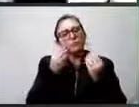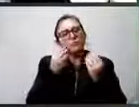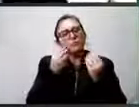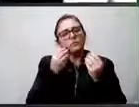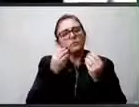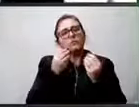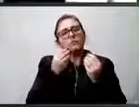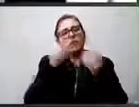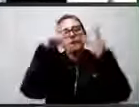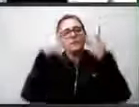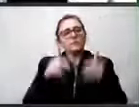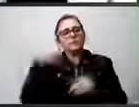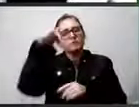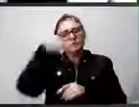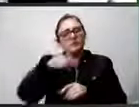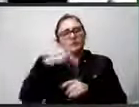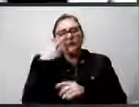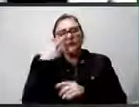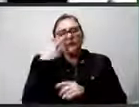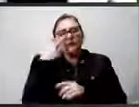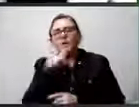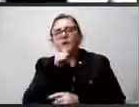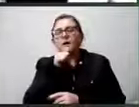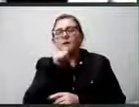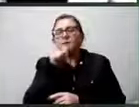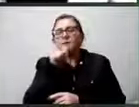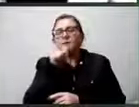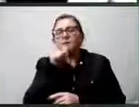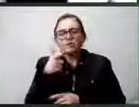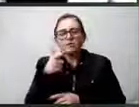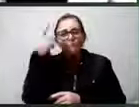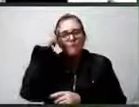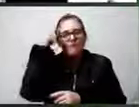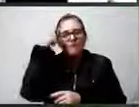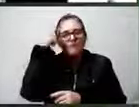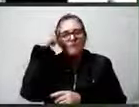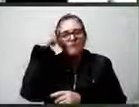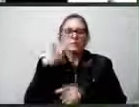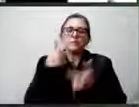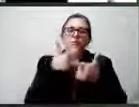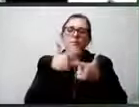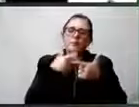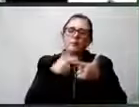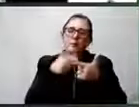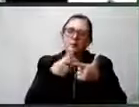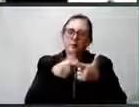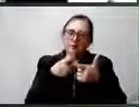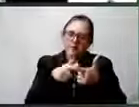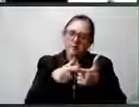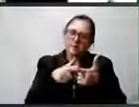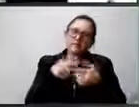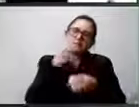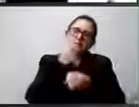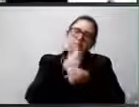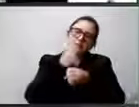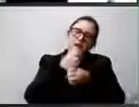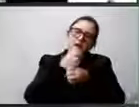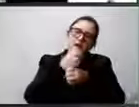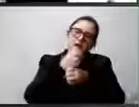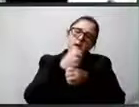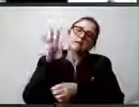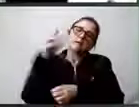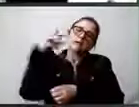que estejam aqui presentes com a gente ainda não tinham pensado nessas possibilidades de alterações craniais, cervicais ou próprio ATM com